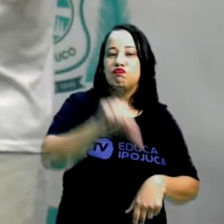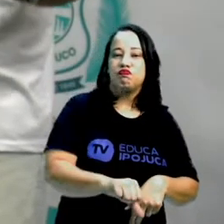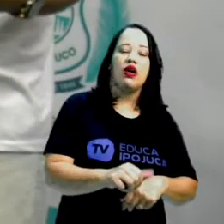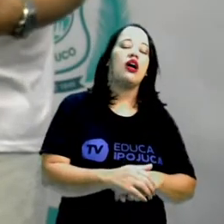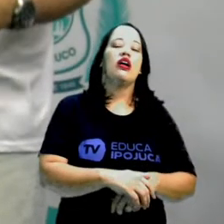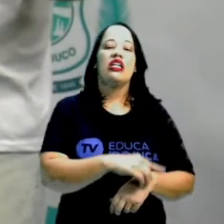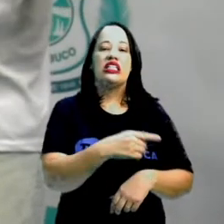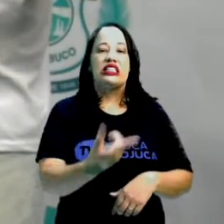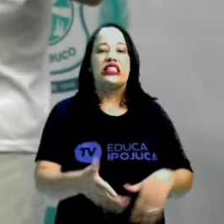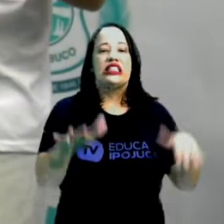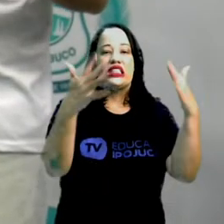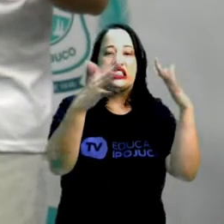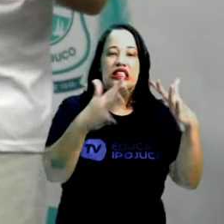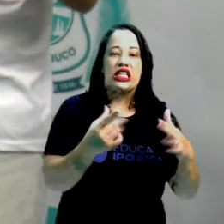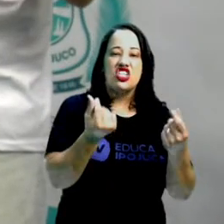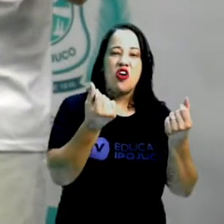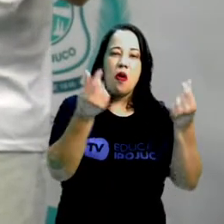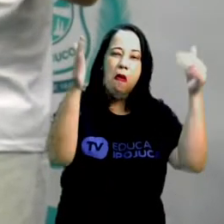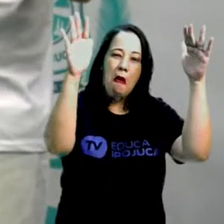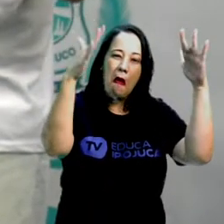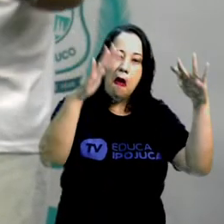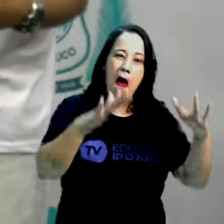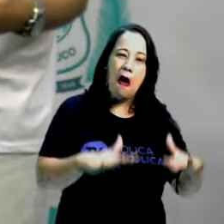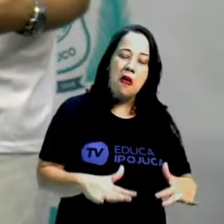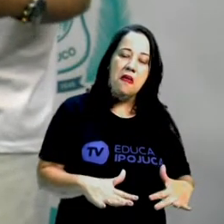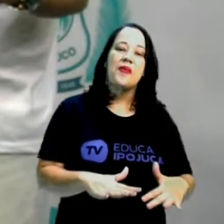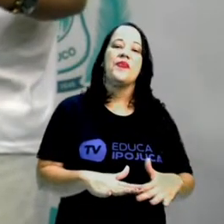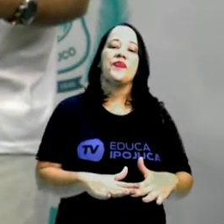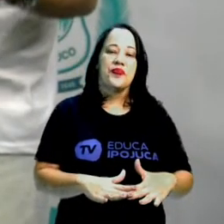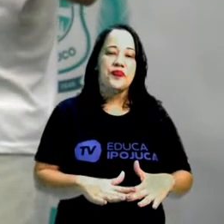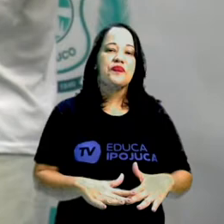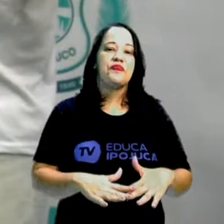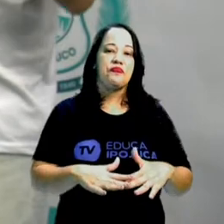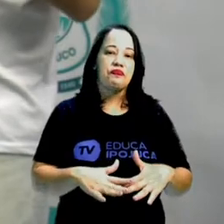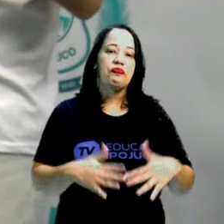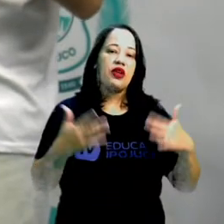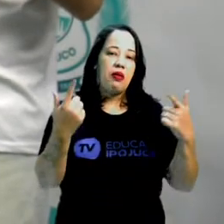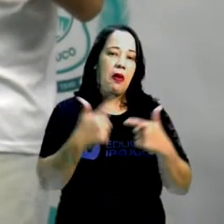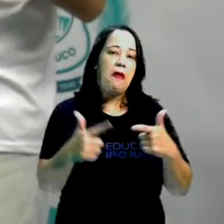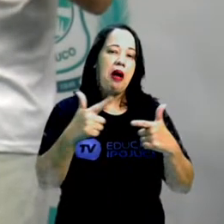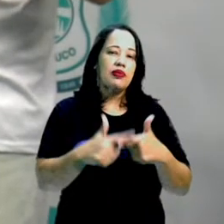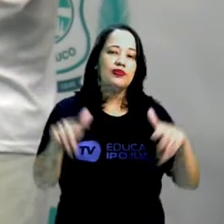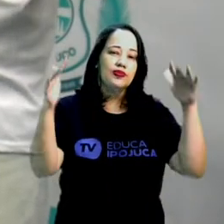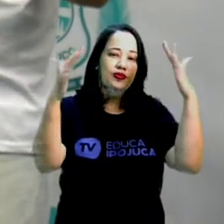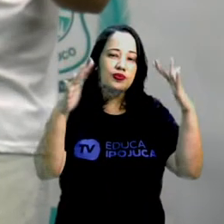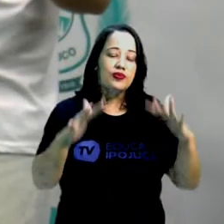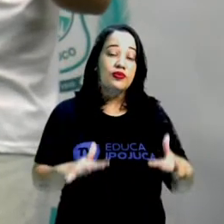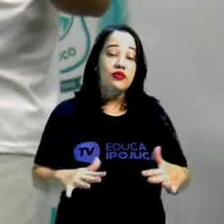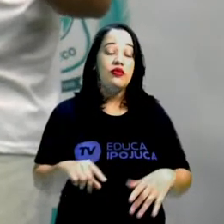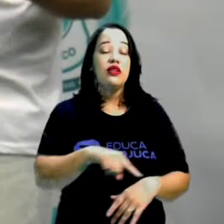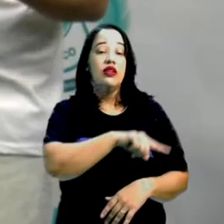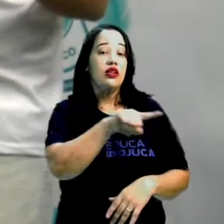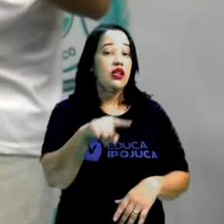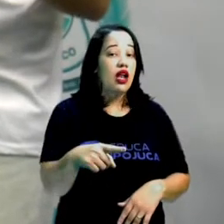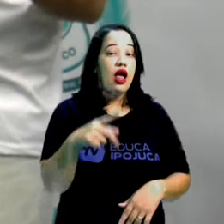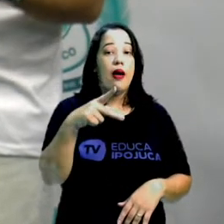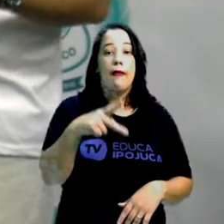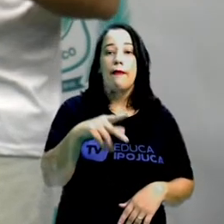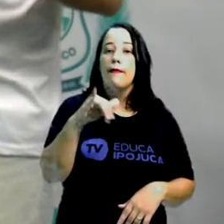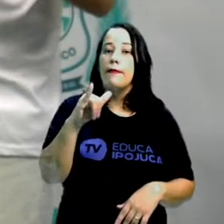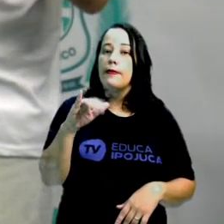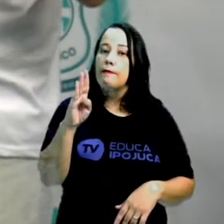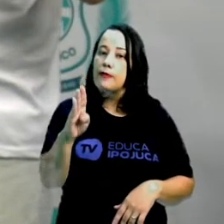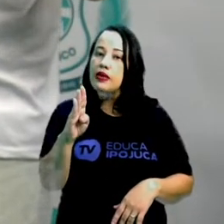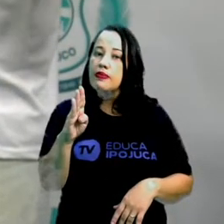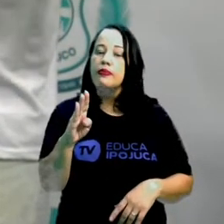gente vai entrar nessa crise né nessa Grande Depressão pé e o pingo Estados Unidos ele